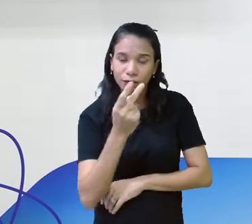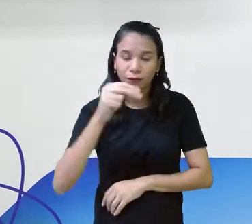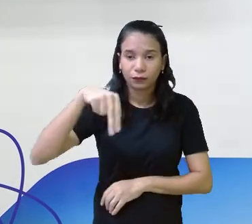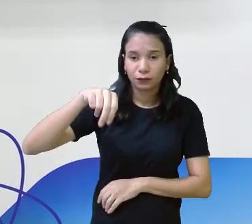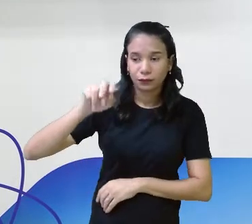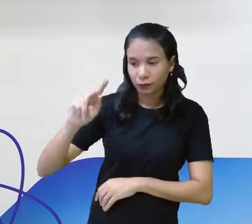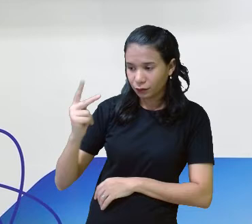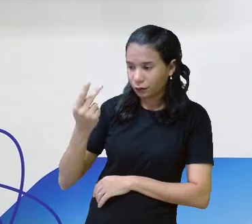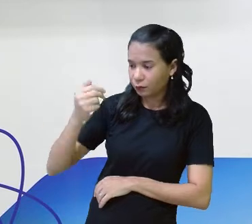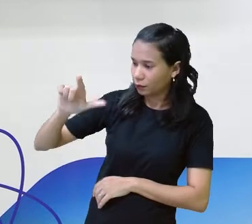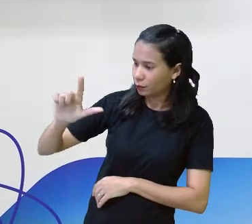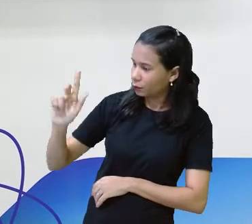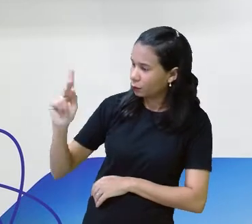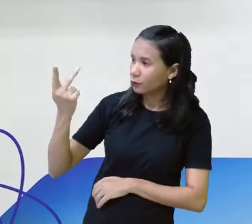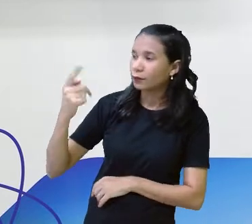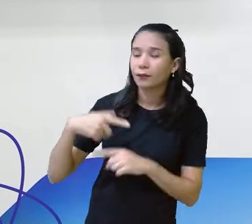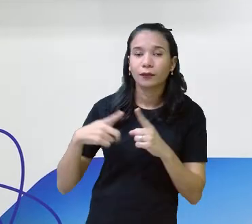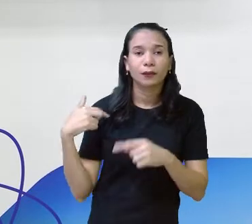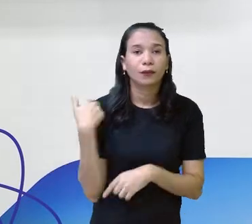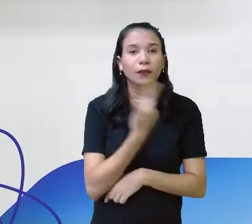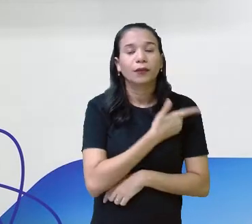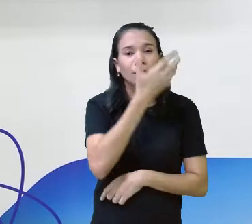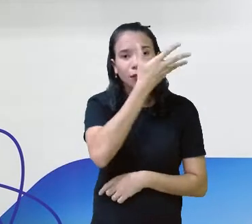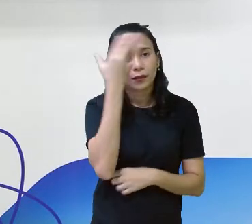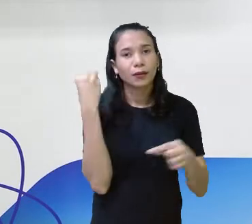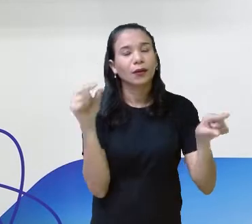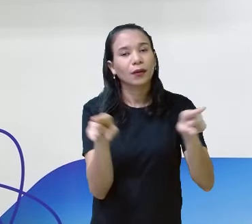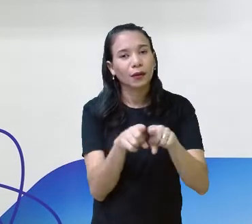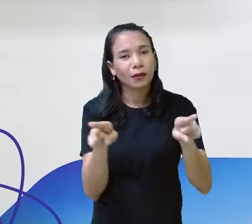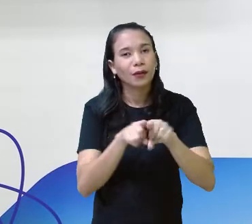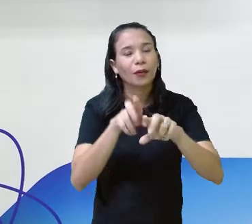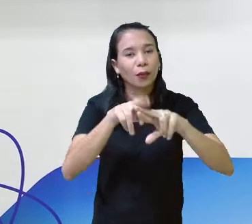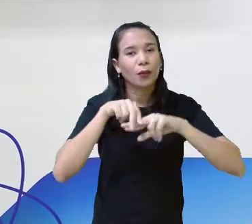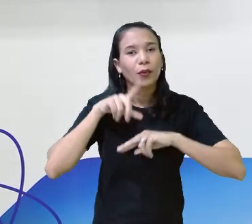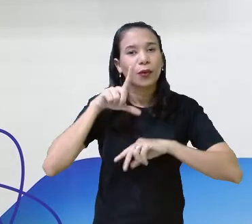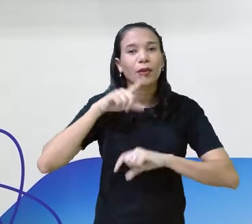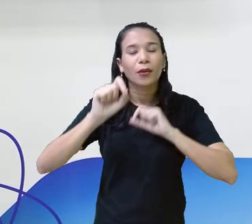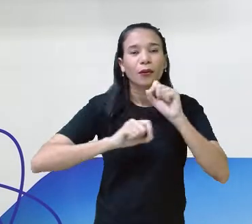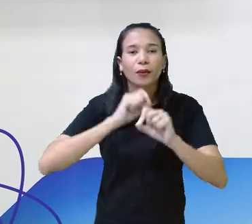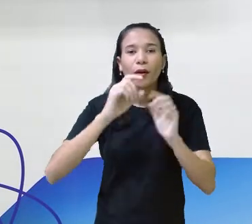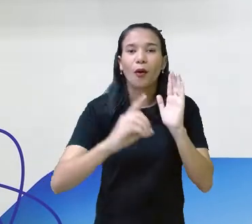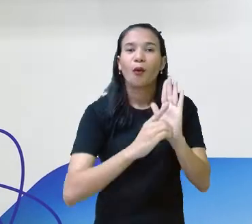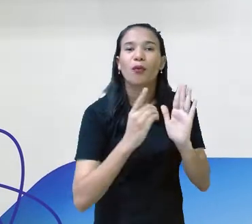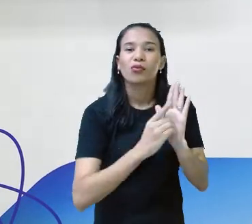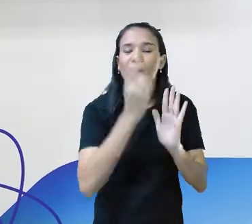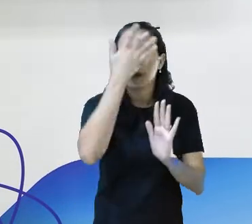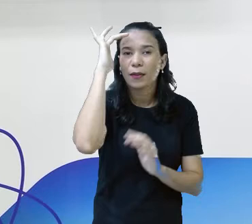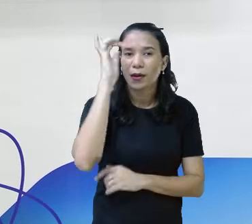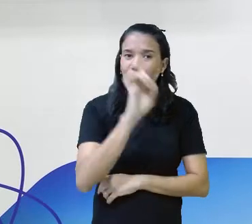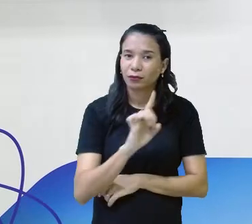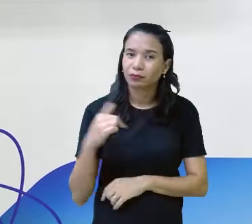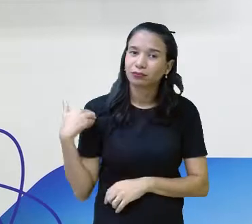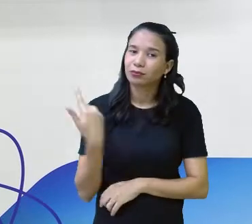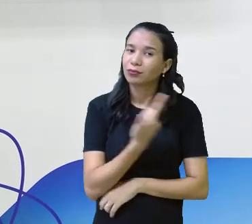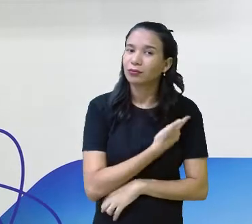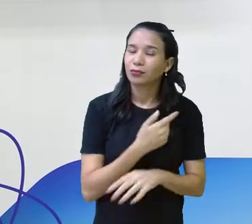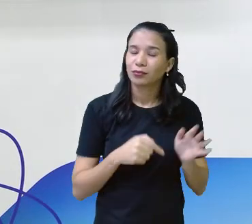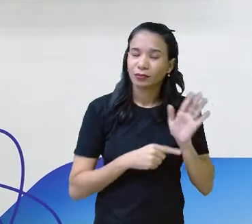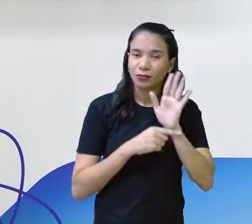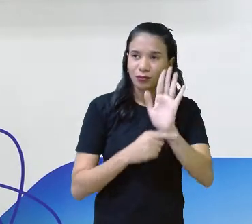NH, LH, mas às vezes a gente esquece. Então, nada melhor do que um bom dicionário para nos